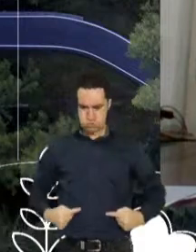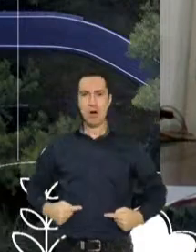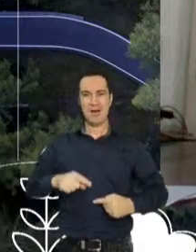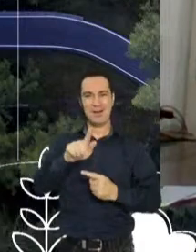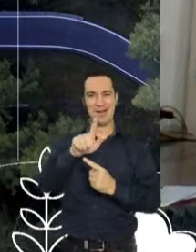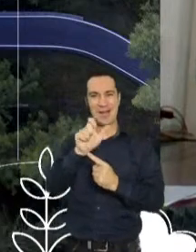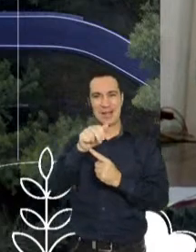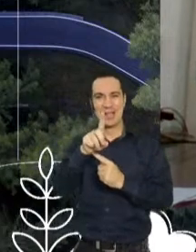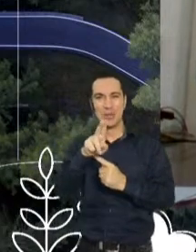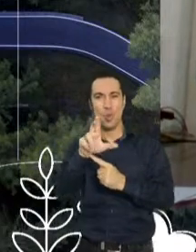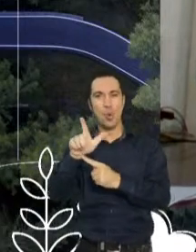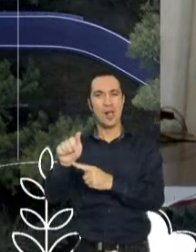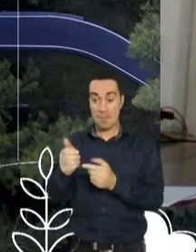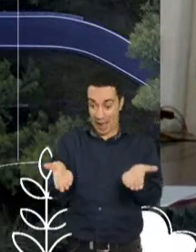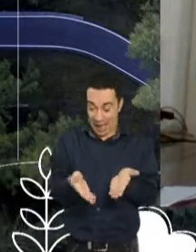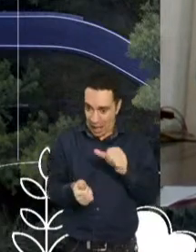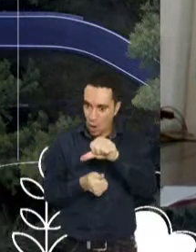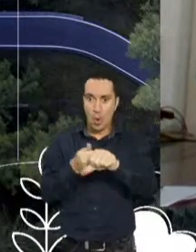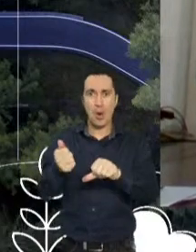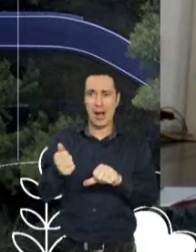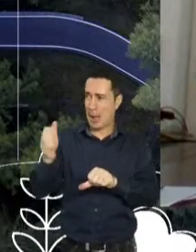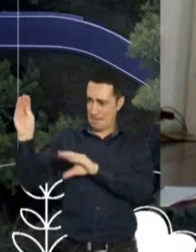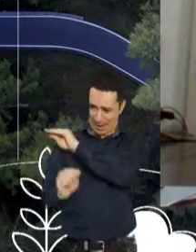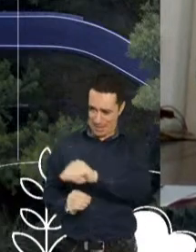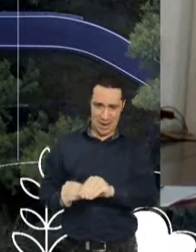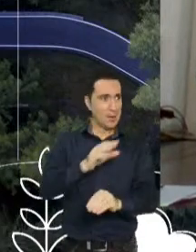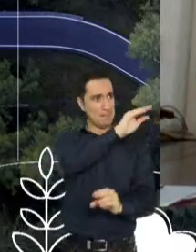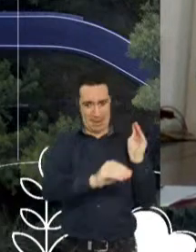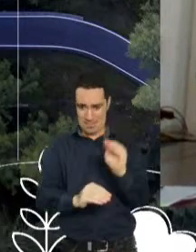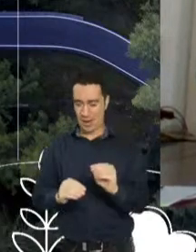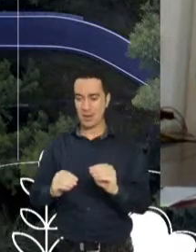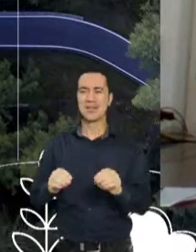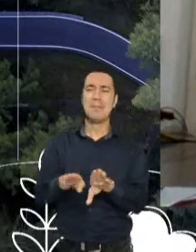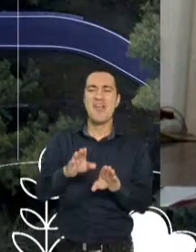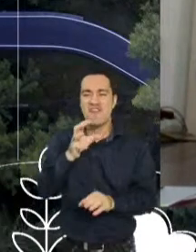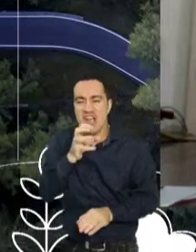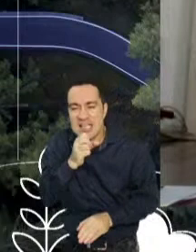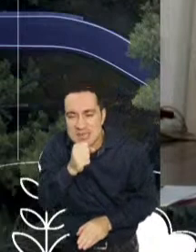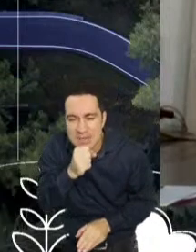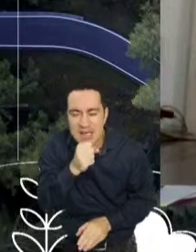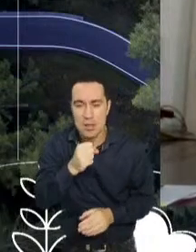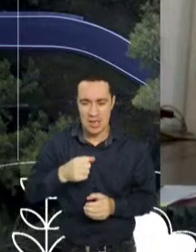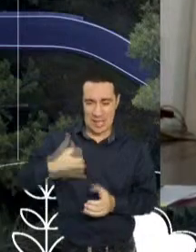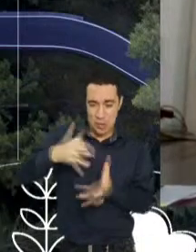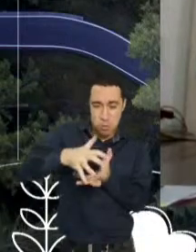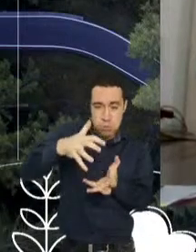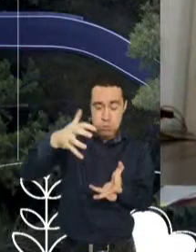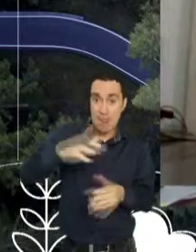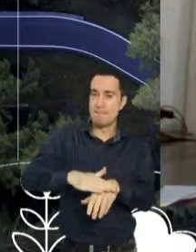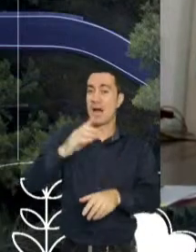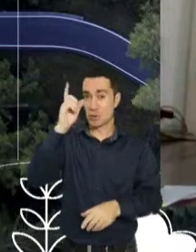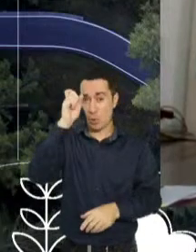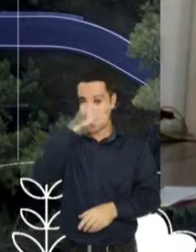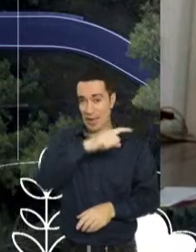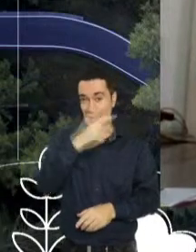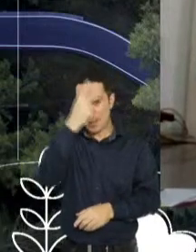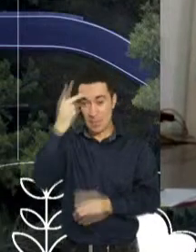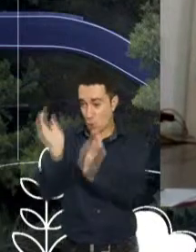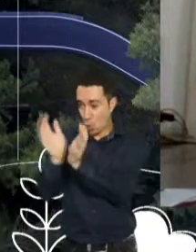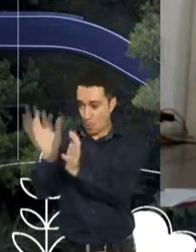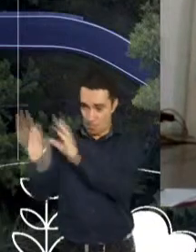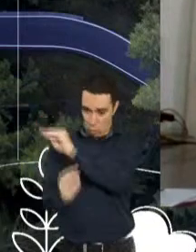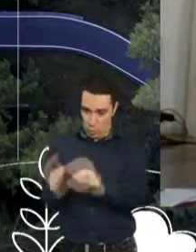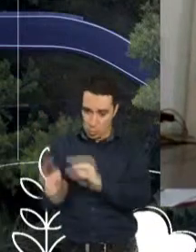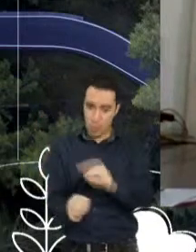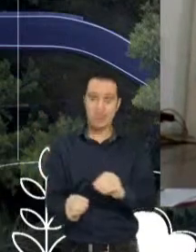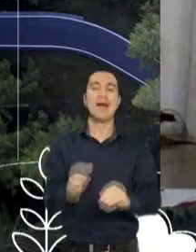sudoríparas. Só que agora, com a migração e com o envelhecimento, as coisas estão complicando um pouco. A migração, porque um indivíduo que está